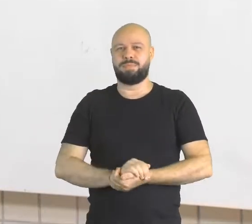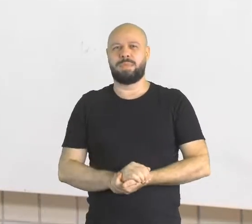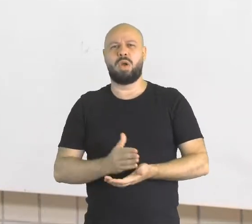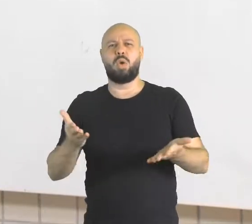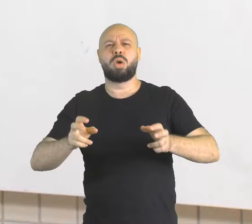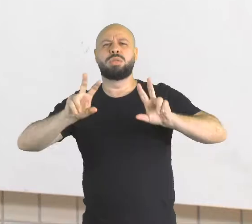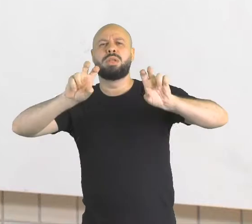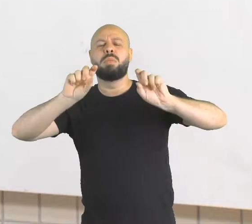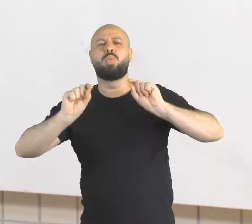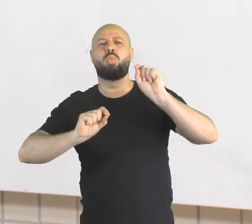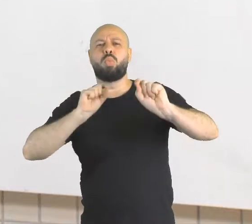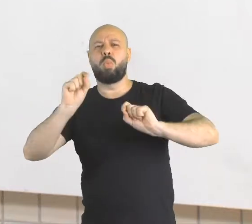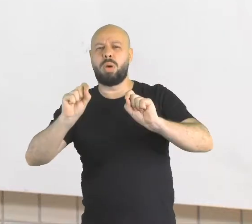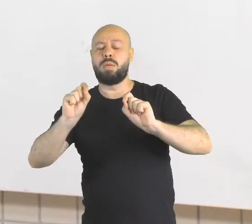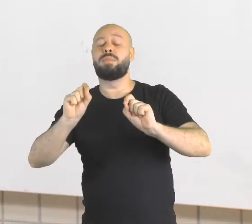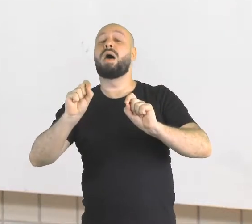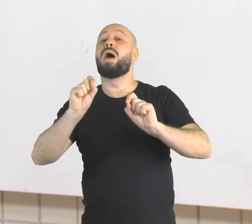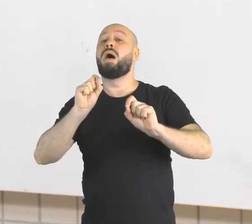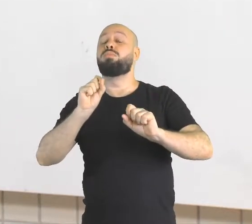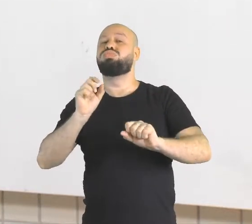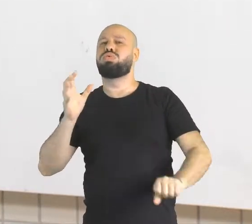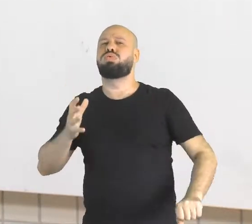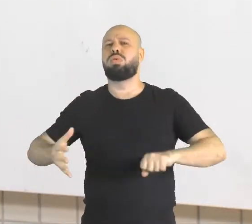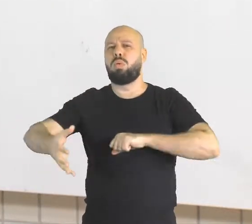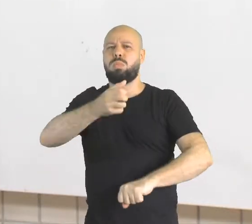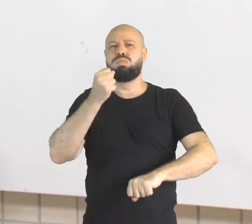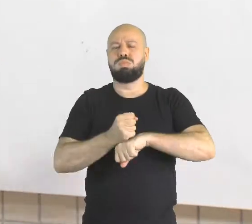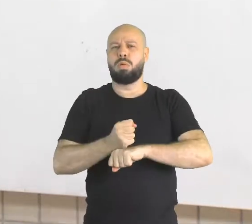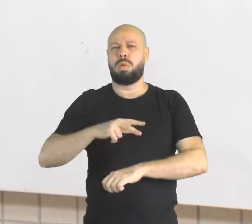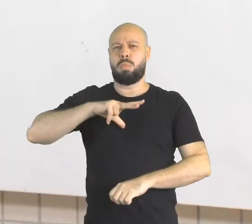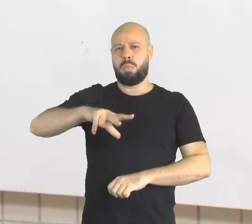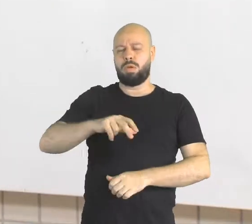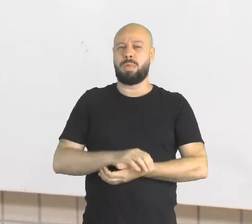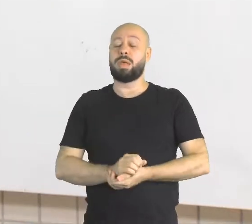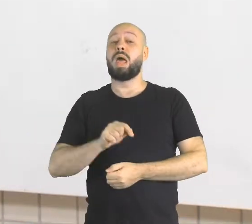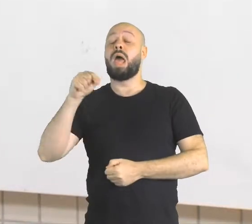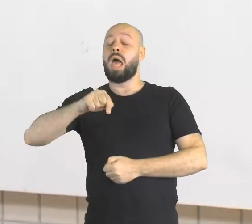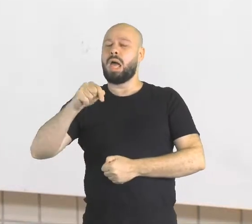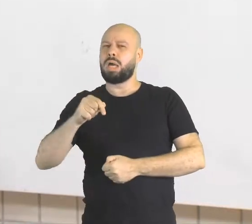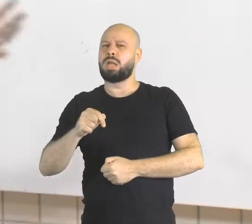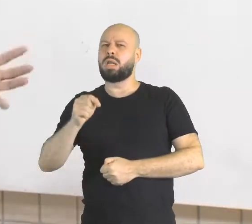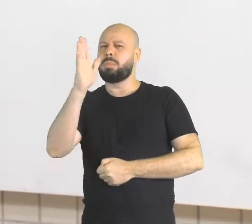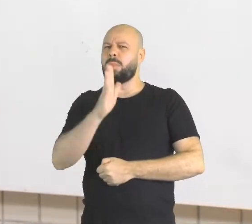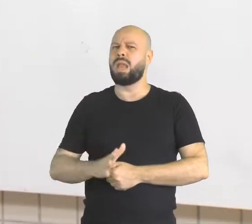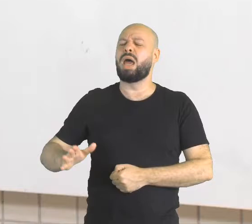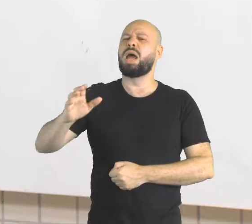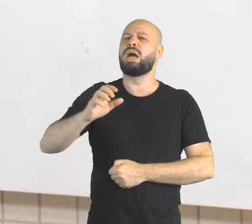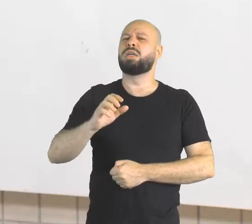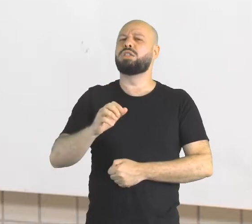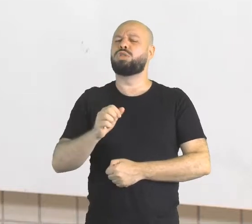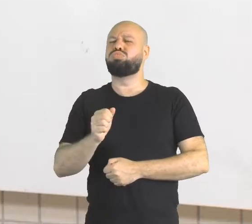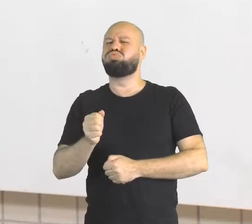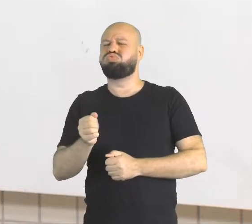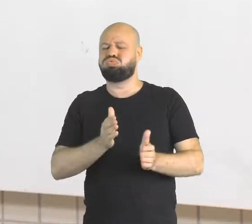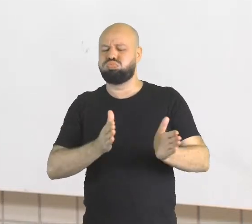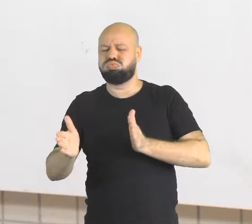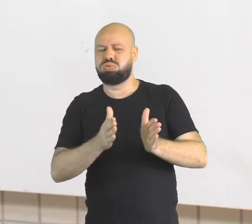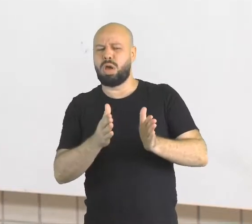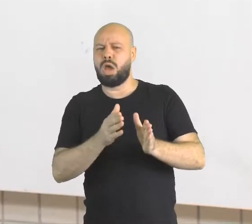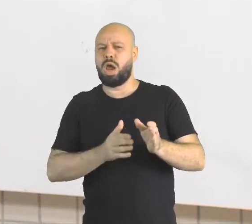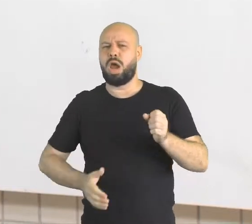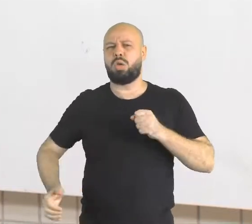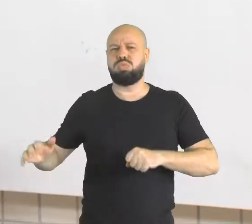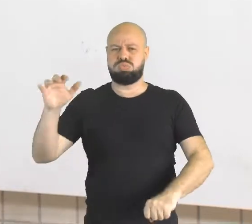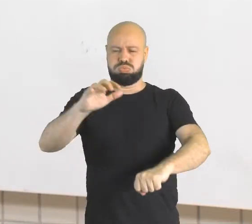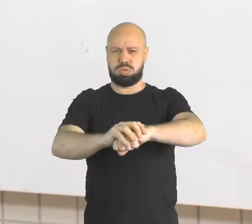nós iremos falar sobre a colonização portuguesa, sobre o Brasil colônia. Bom, professor, até que enfim, nós vamos falar sobre o